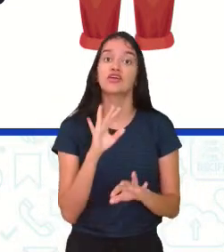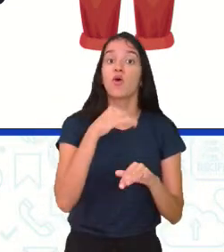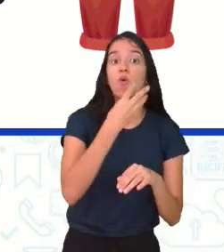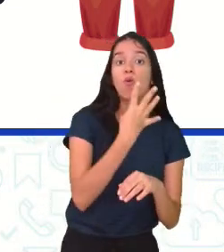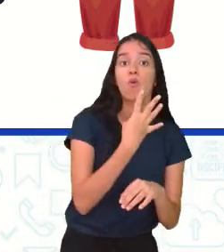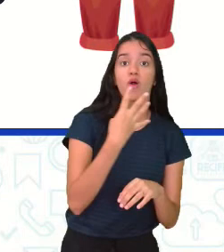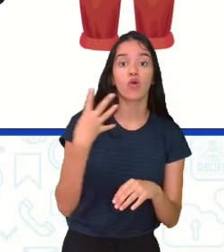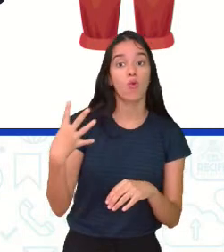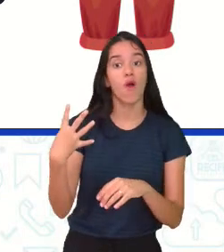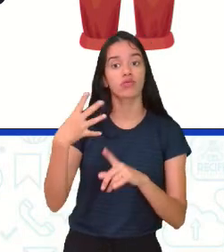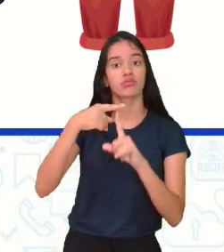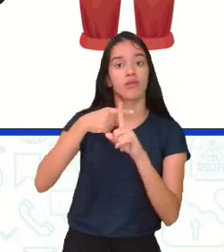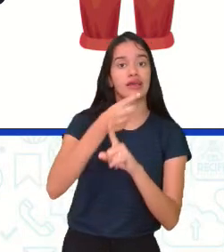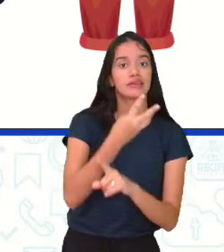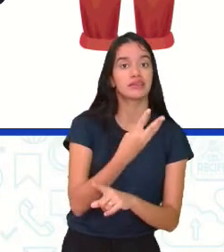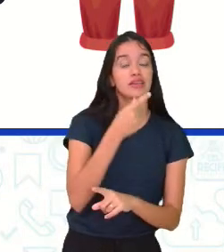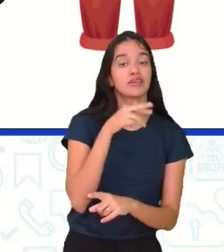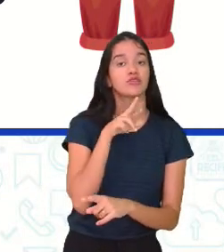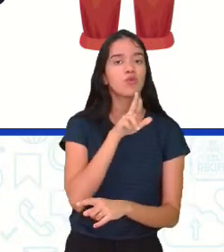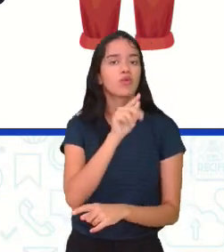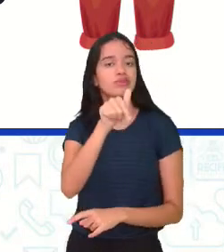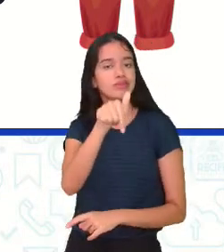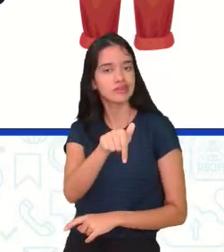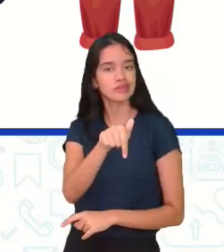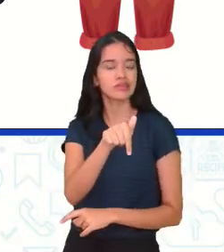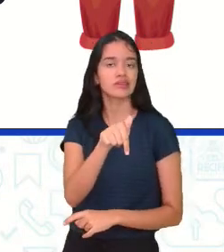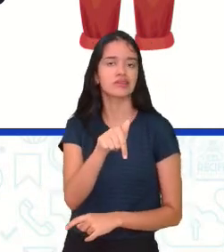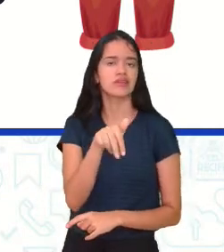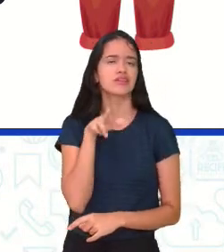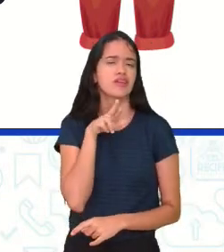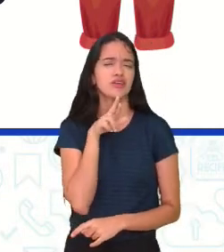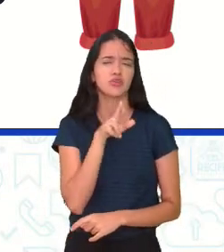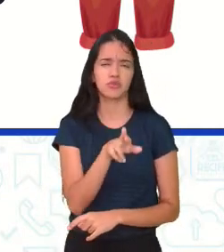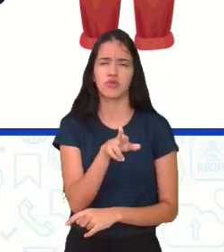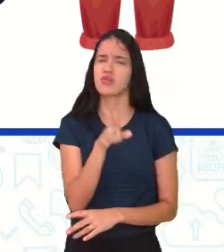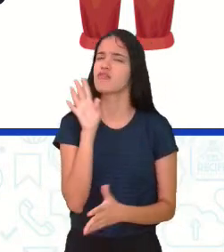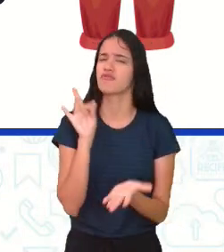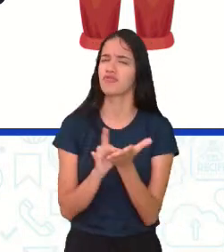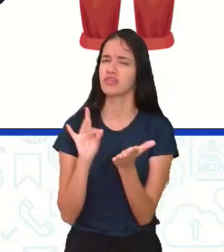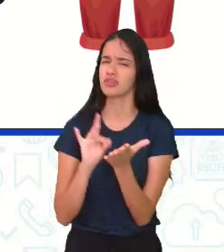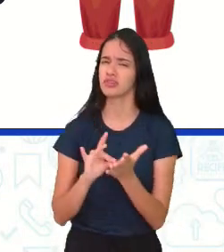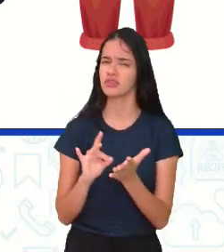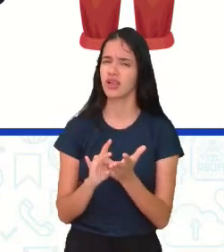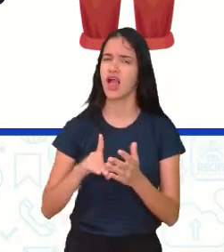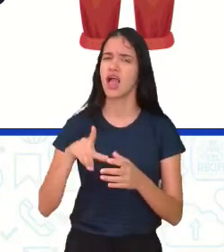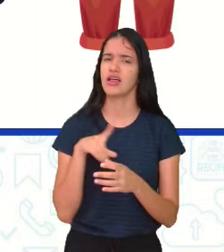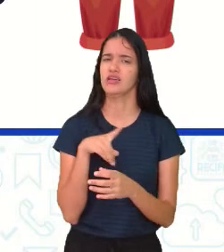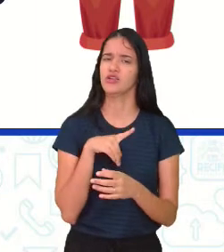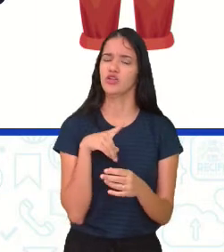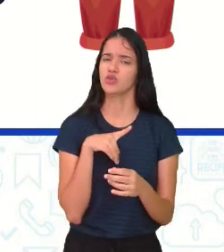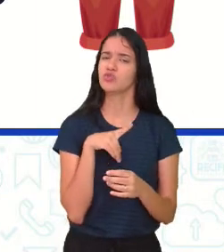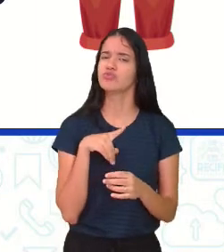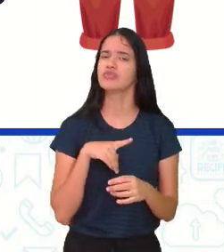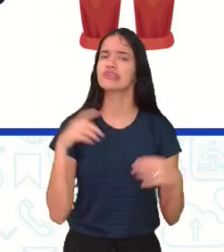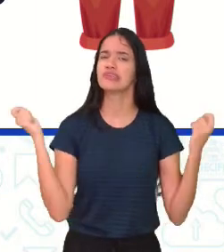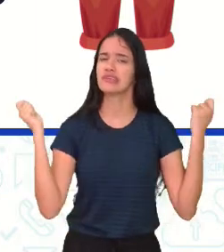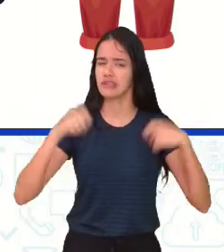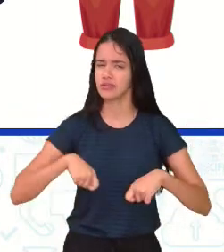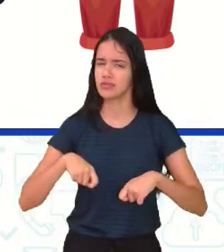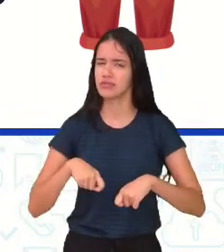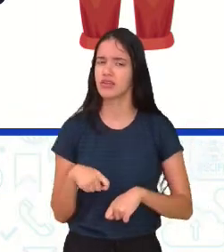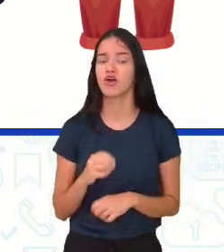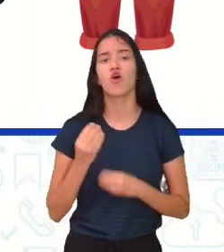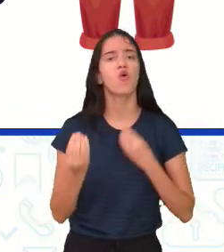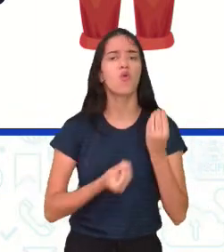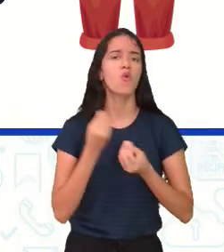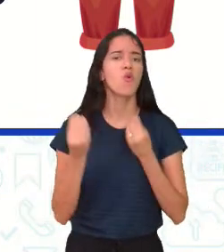é igual a 7. Será que essa resposta aí, ela é verdadeira? Eu tenho 7 possibilidades aí de me vestir?